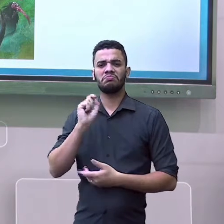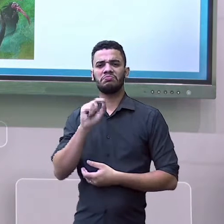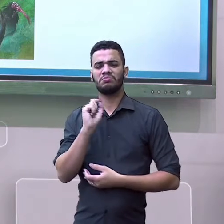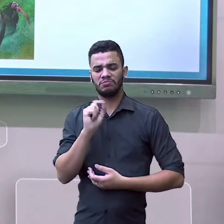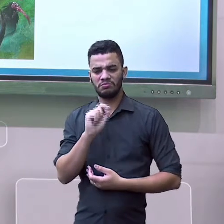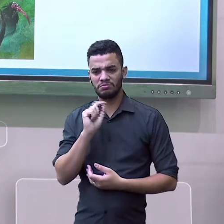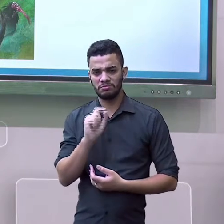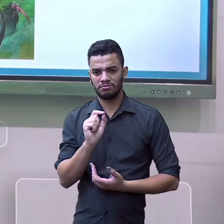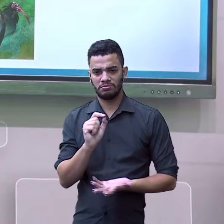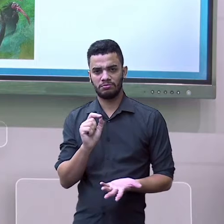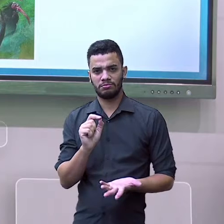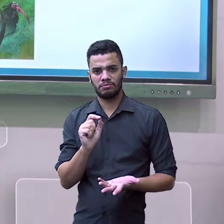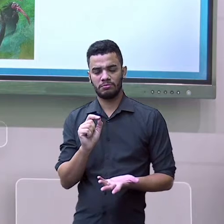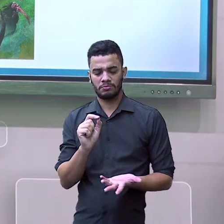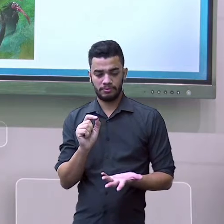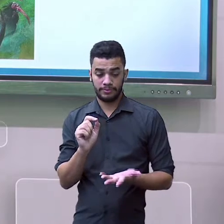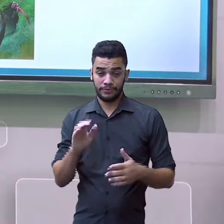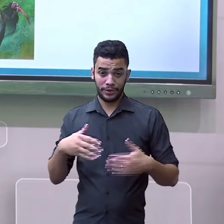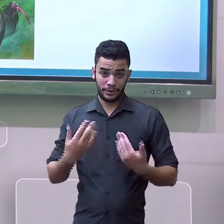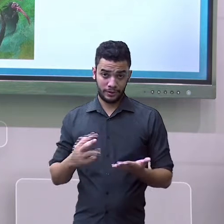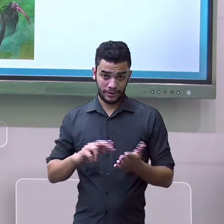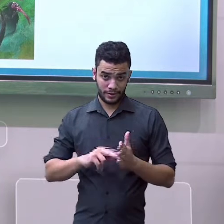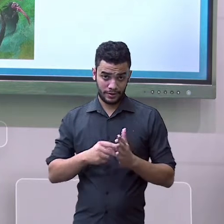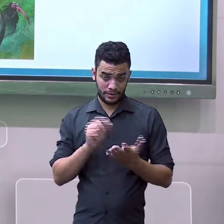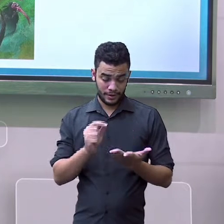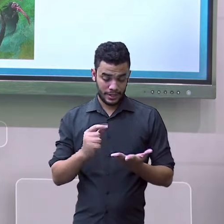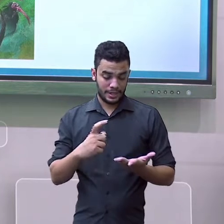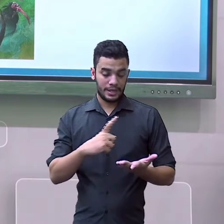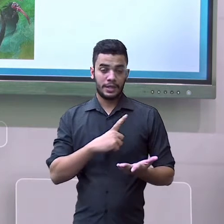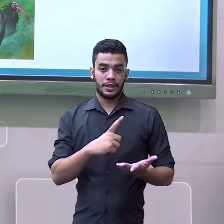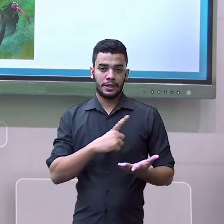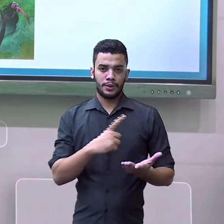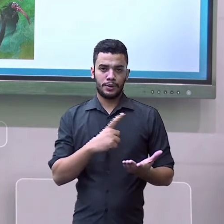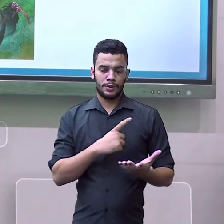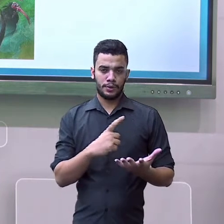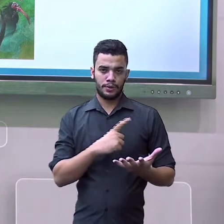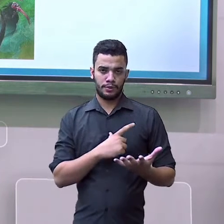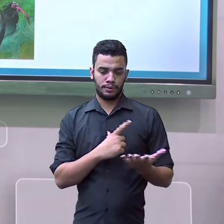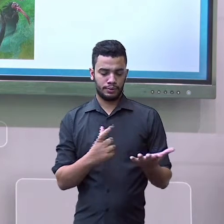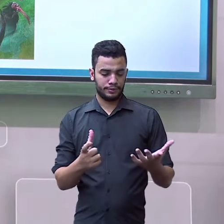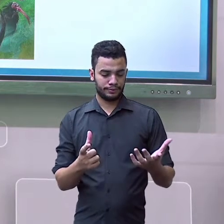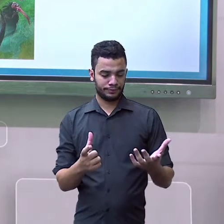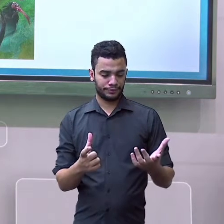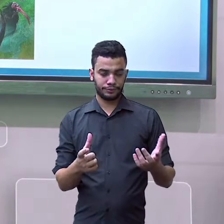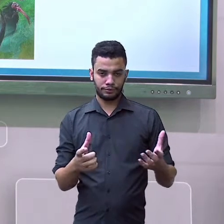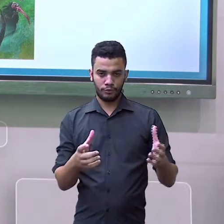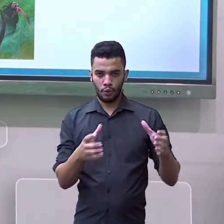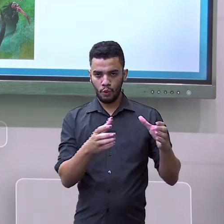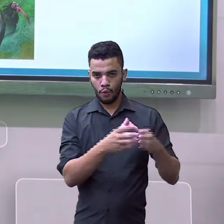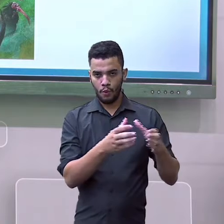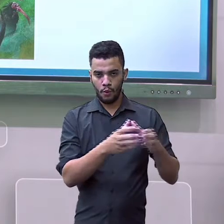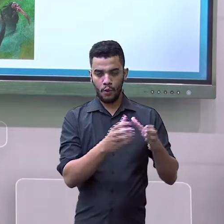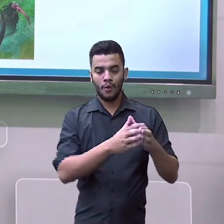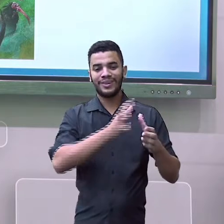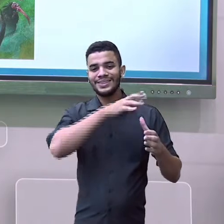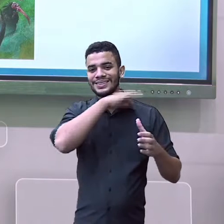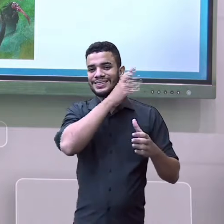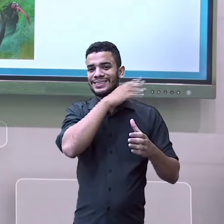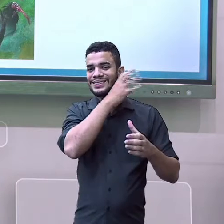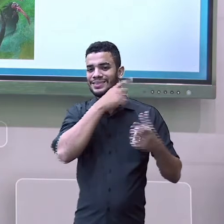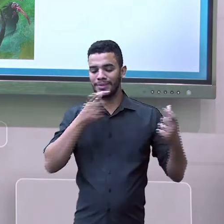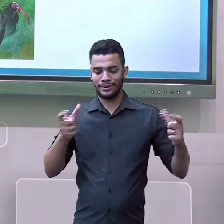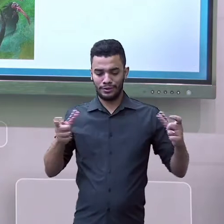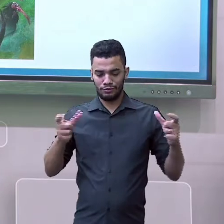Extinção corresponde ao desaparecimento de todos os indivíduos de uma